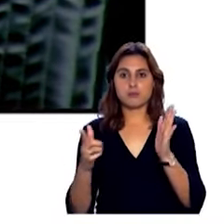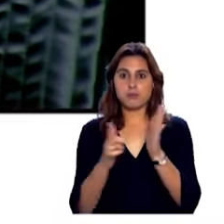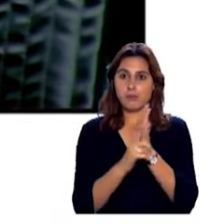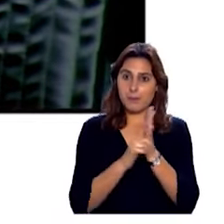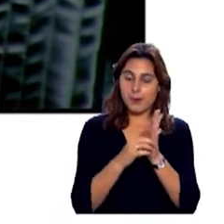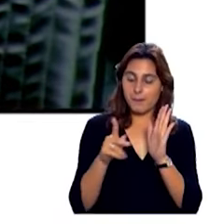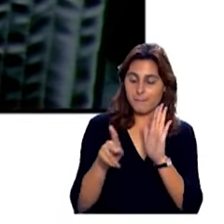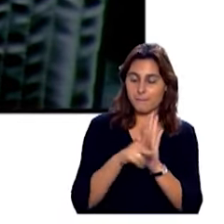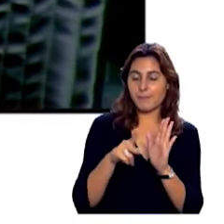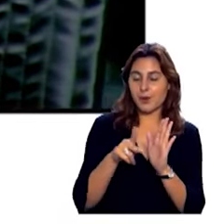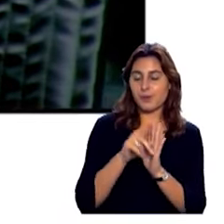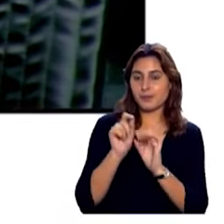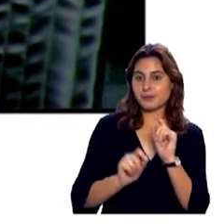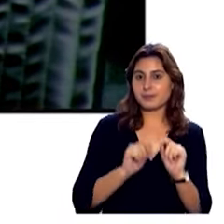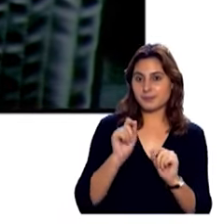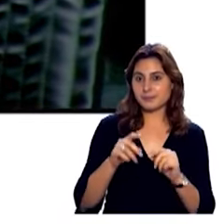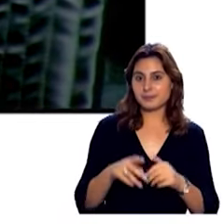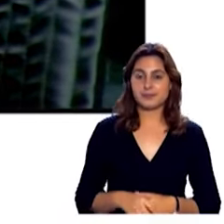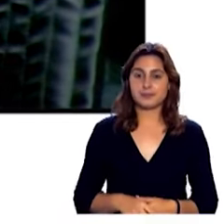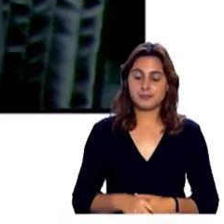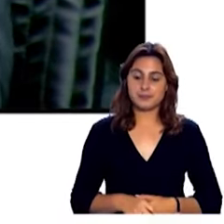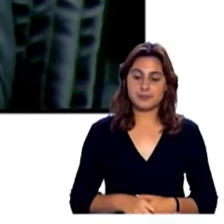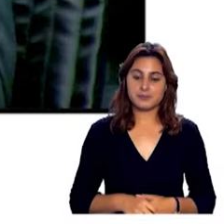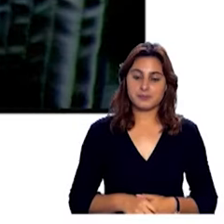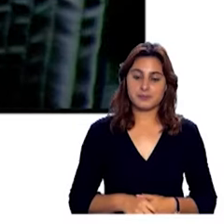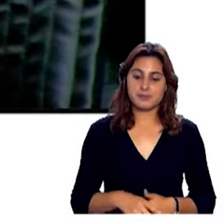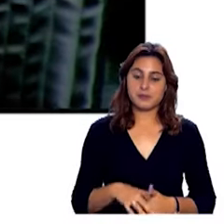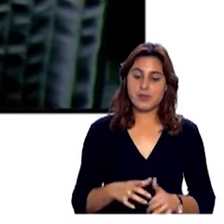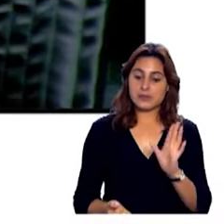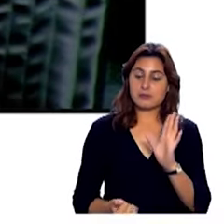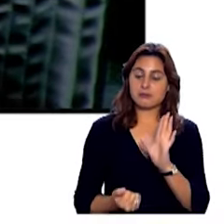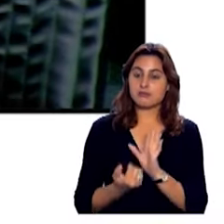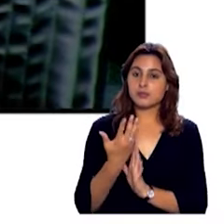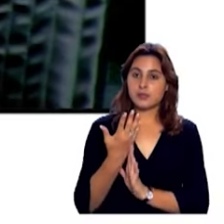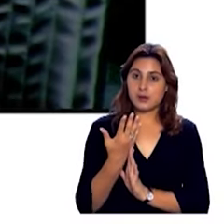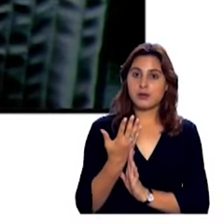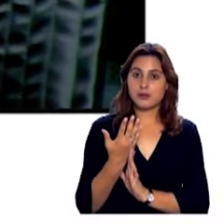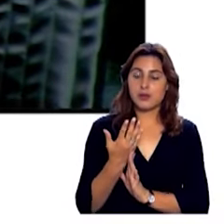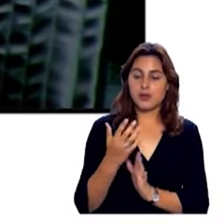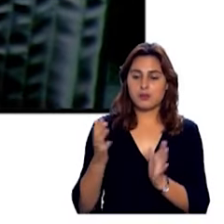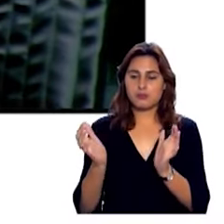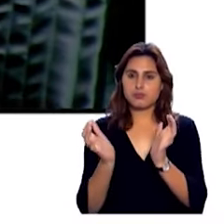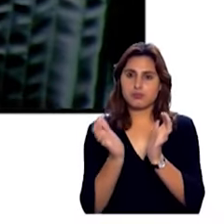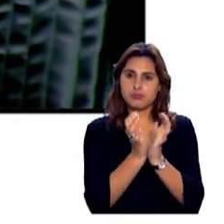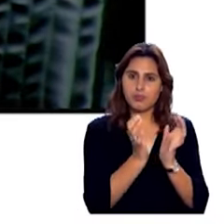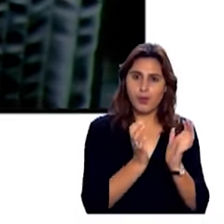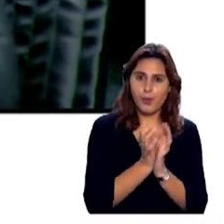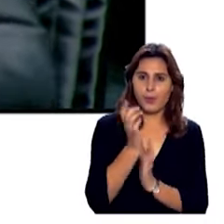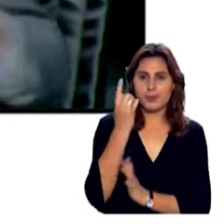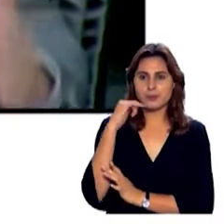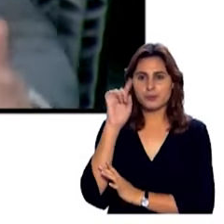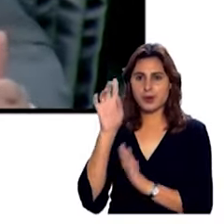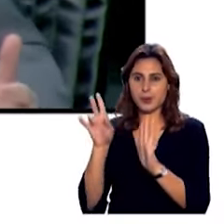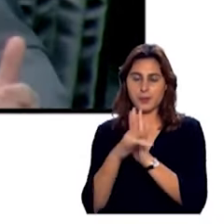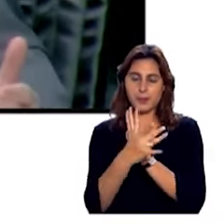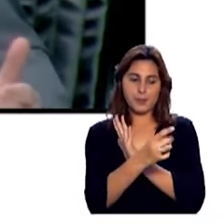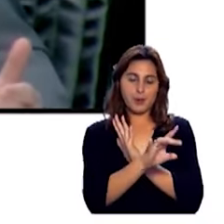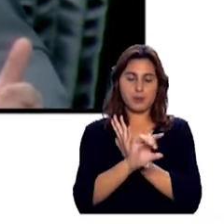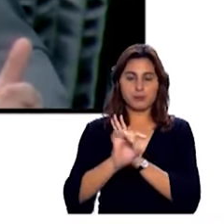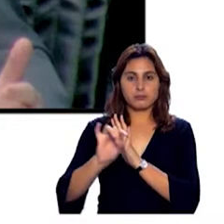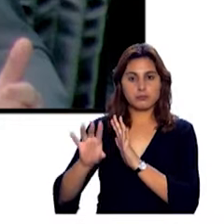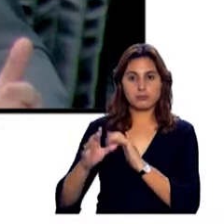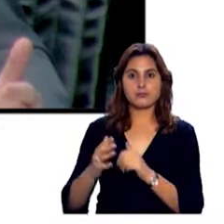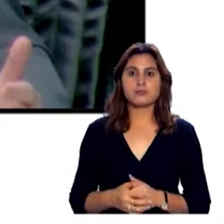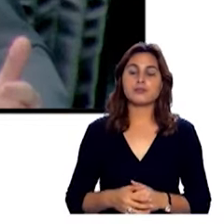relação a essa criação de um corpo de advogados próprio para a atuação no